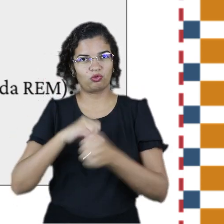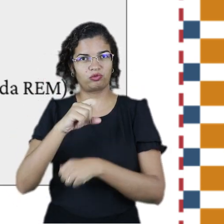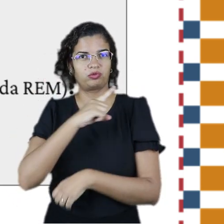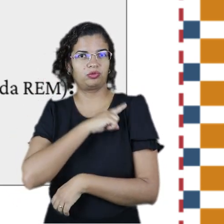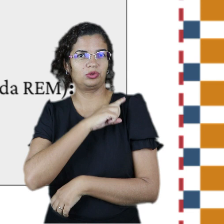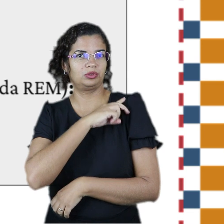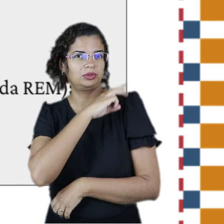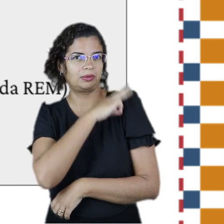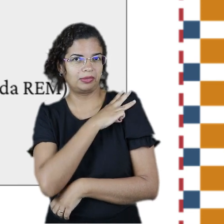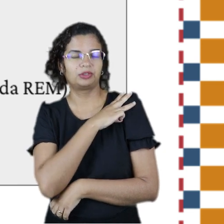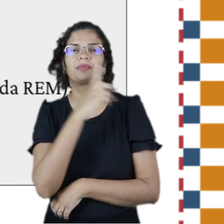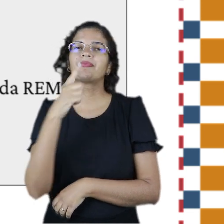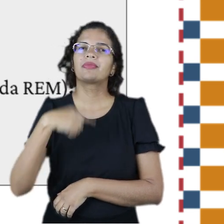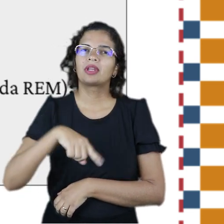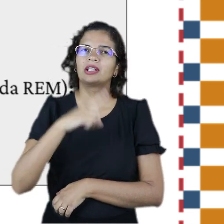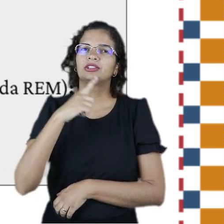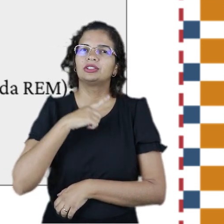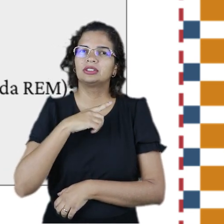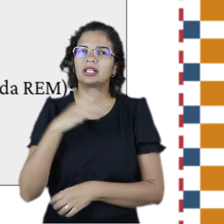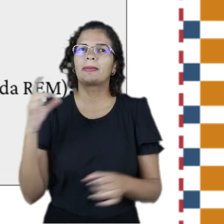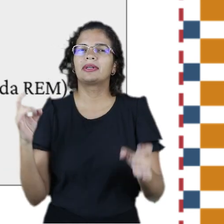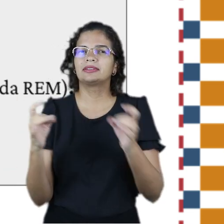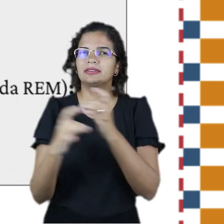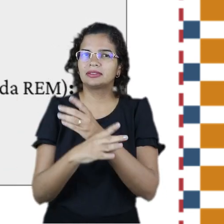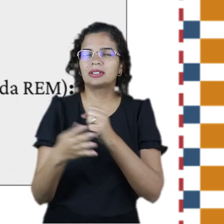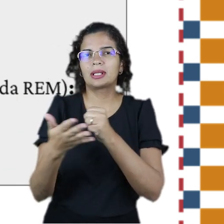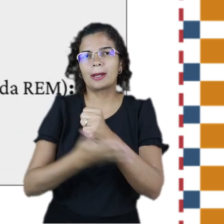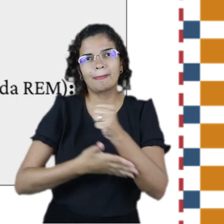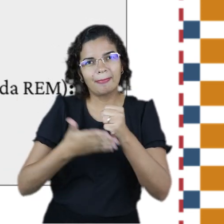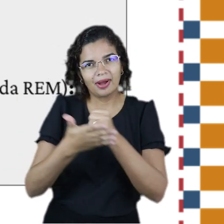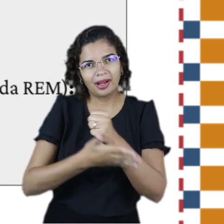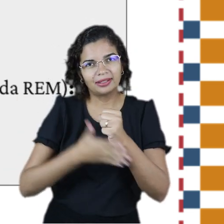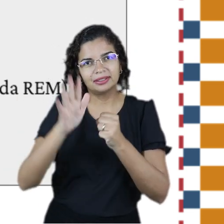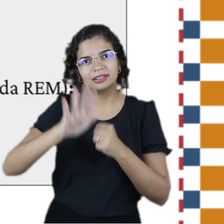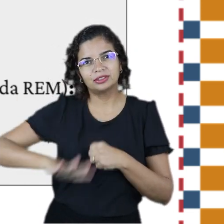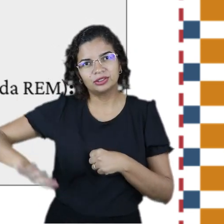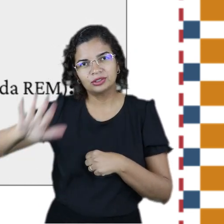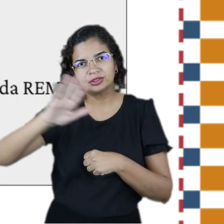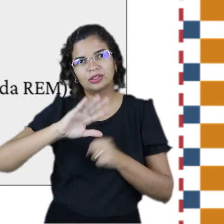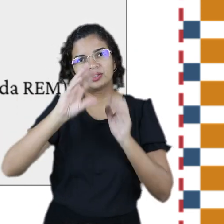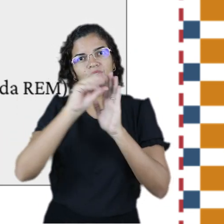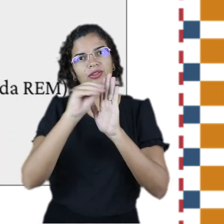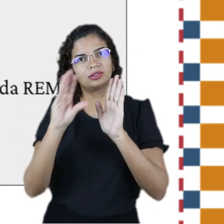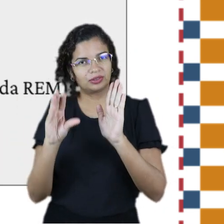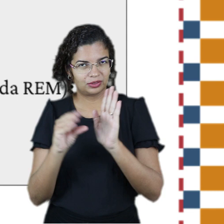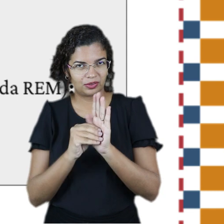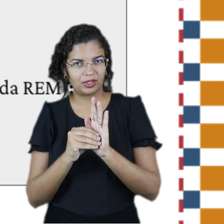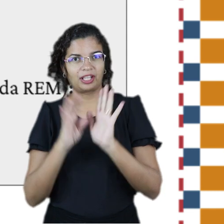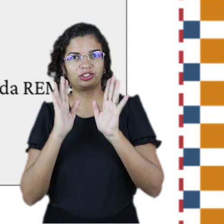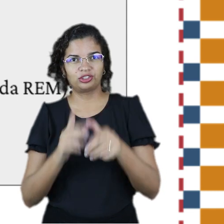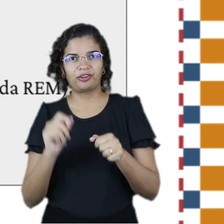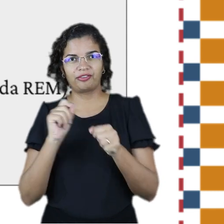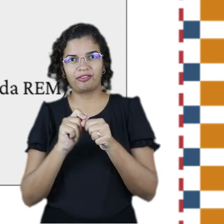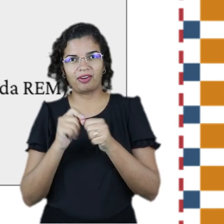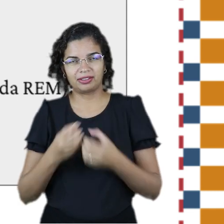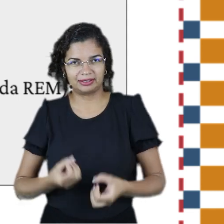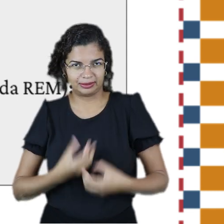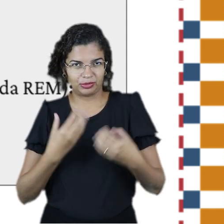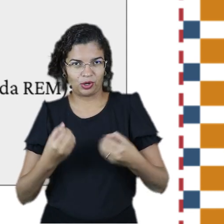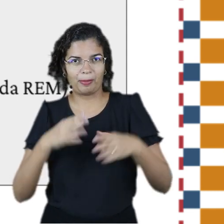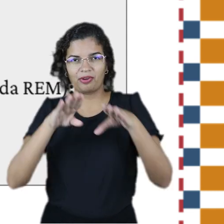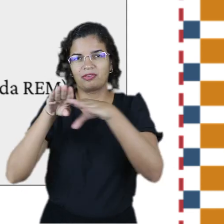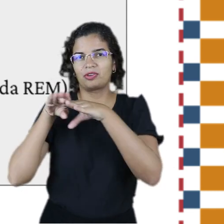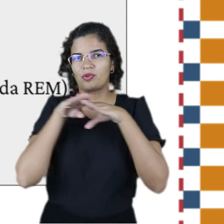constituição da lei de diretrizes e bases da educação nacional que é uma grande conquista nos anos 90